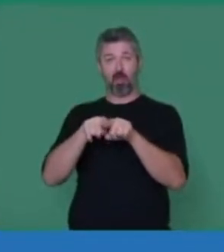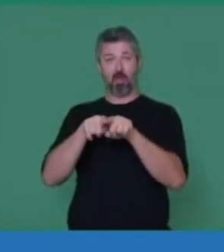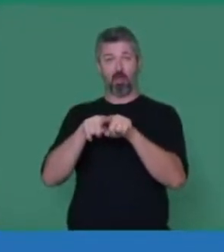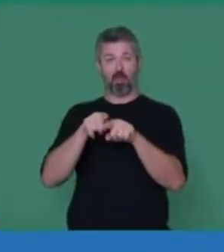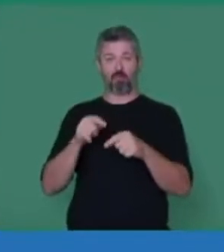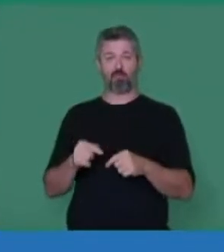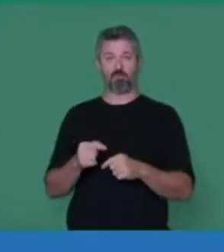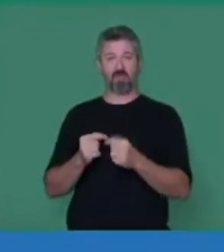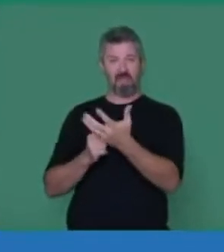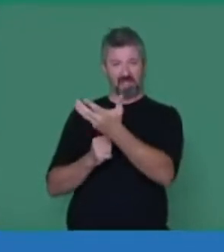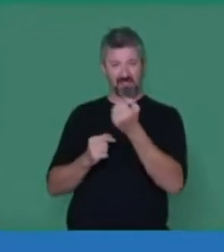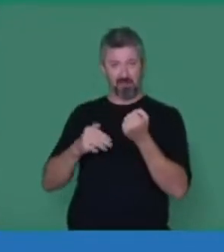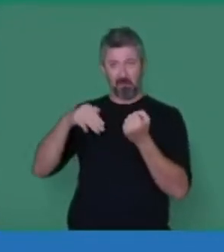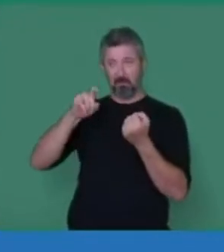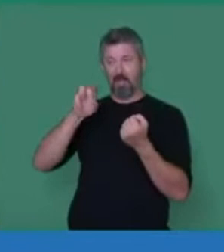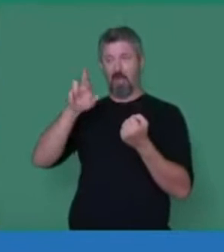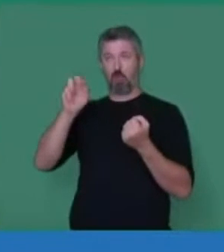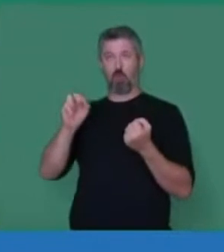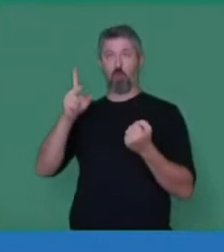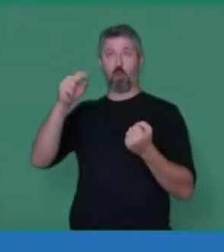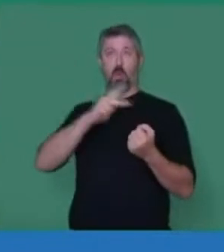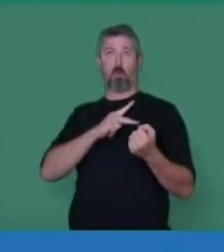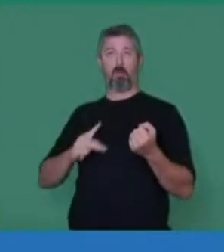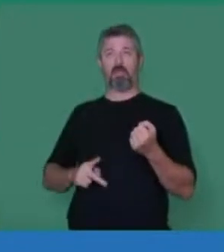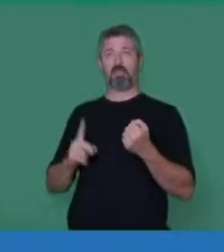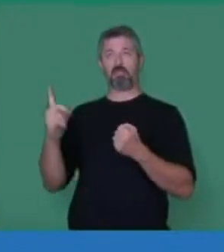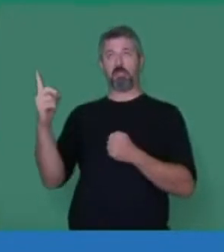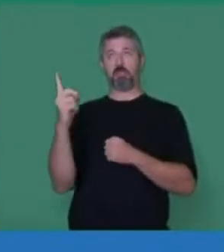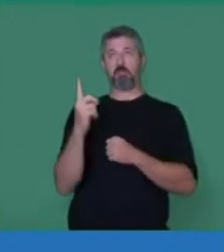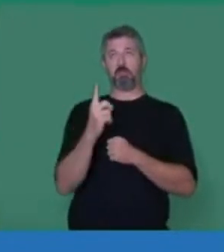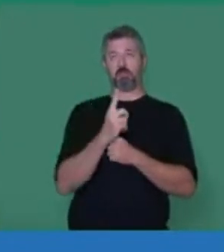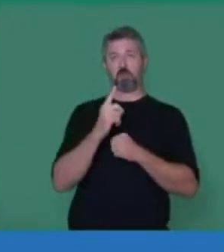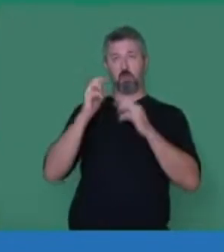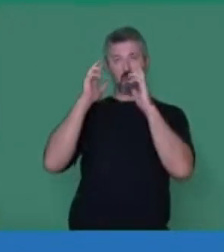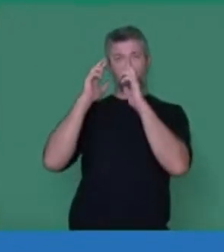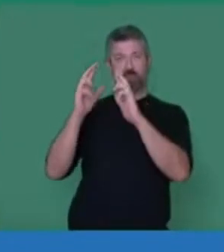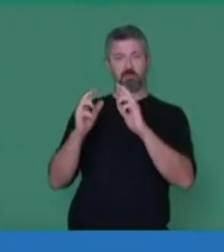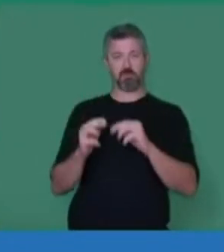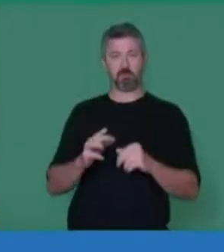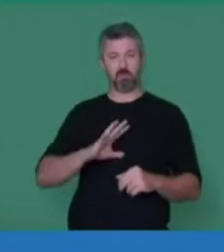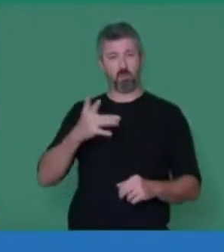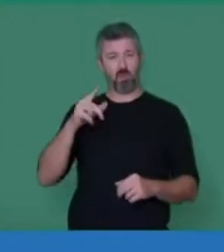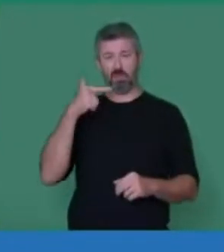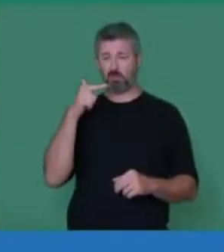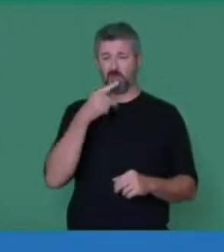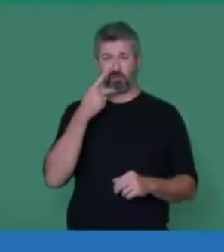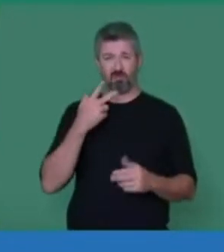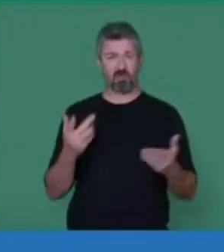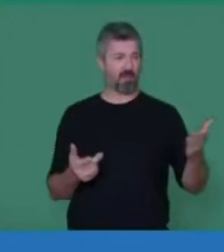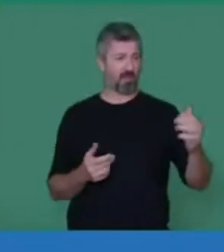o Maduro com honras de chefe de Estado. Esse pessoal não tem coragem de dizer isso, Mário